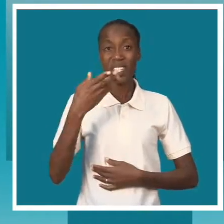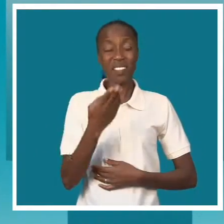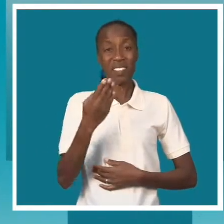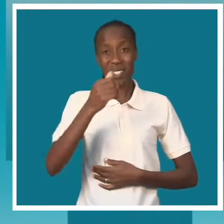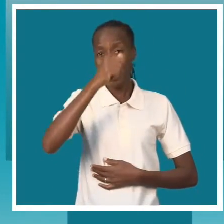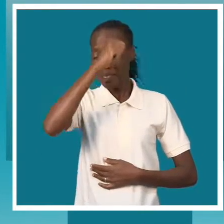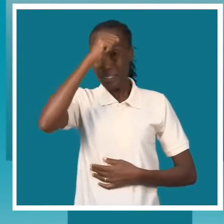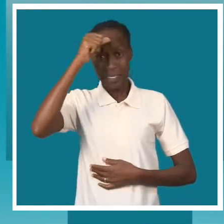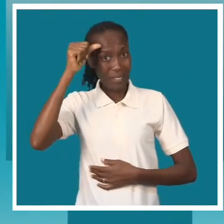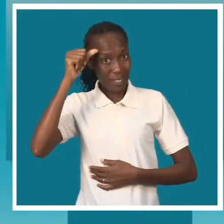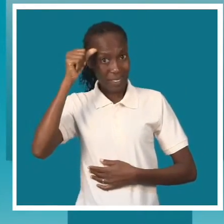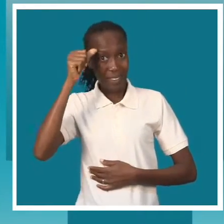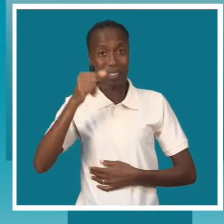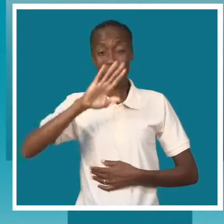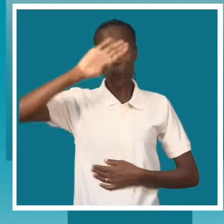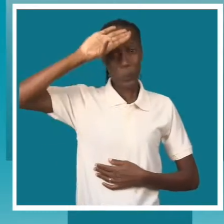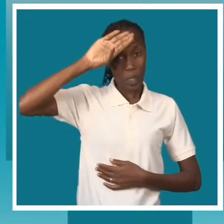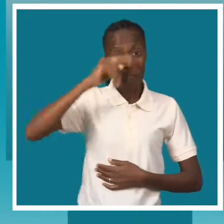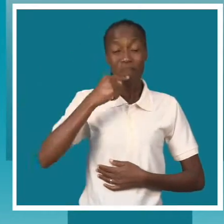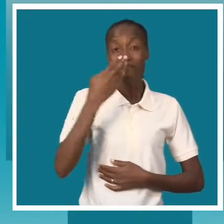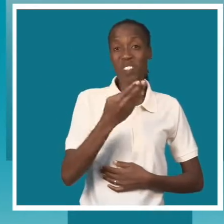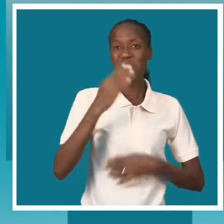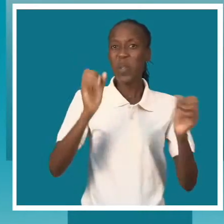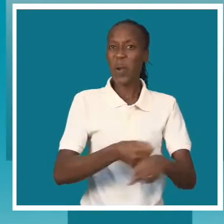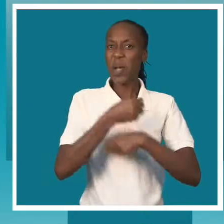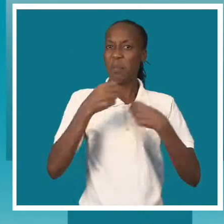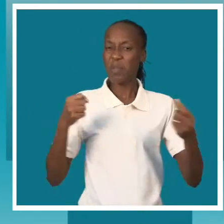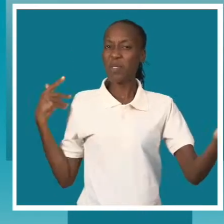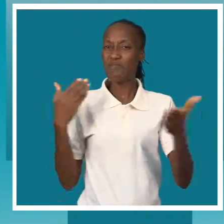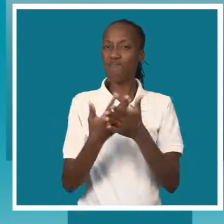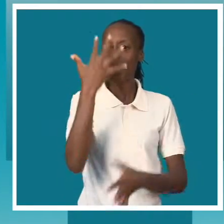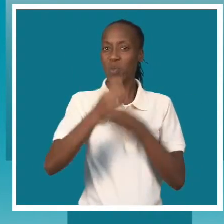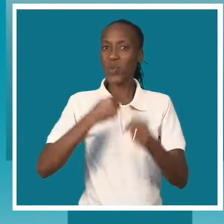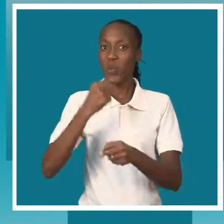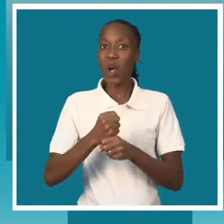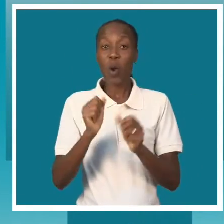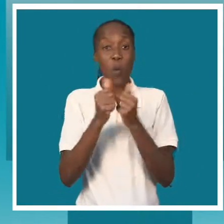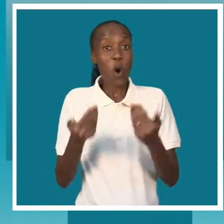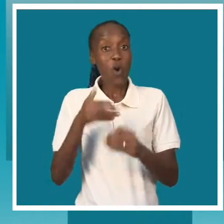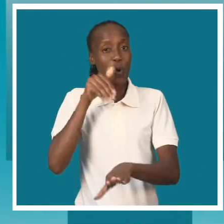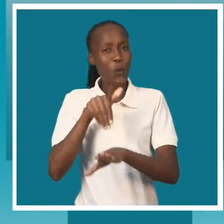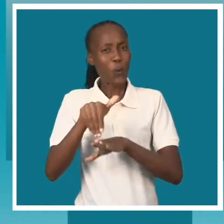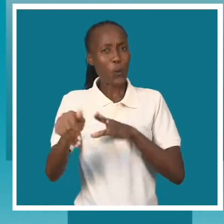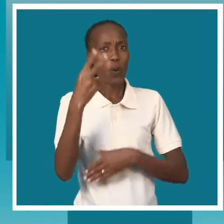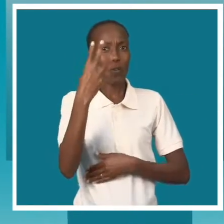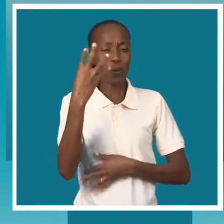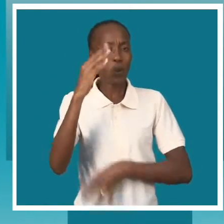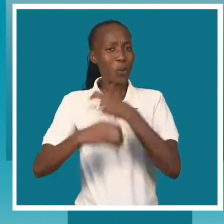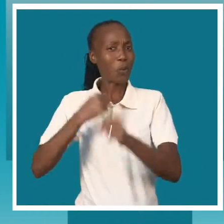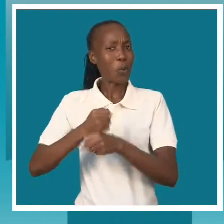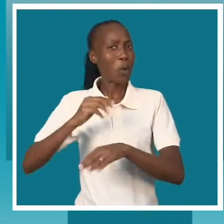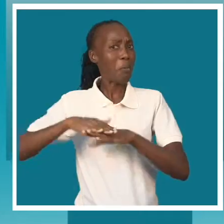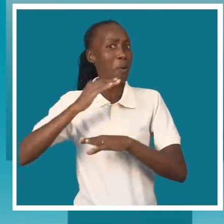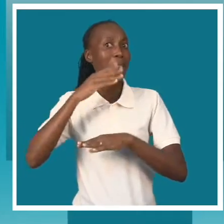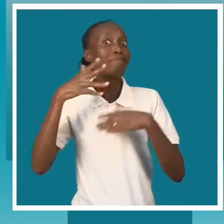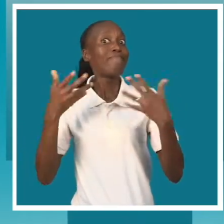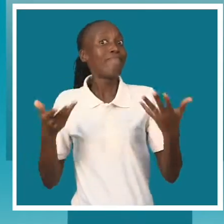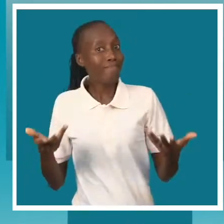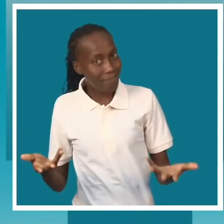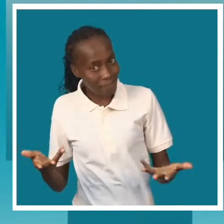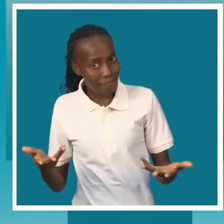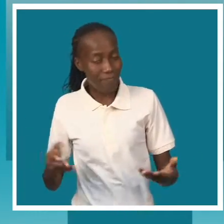por causa desta doença eles disseram que não viveria acima de 5 anos de idade neste momento já viveu mais de 84 anos do que aquilo que